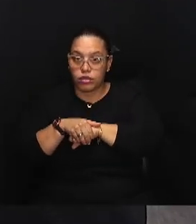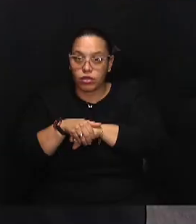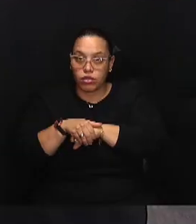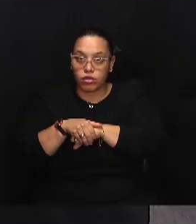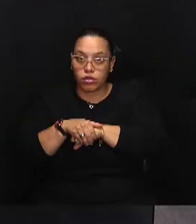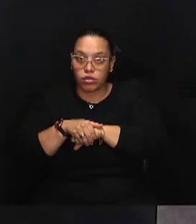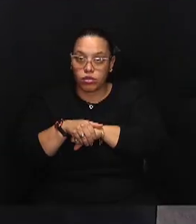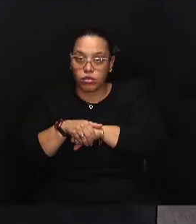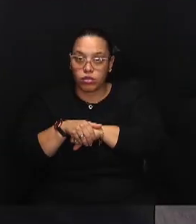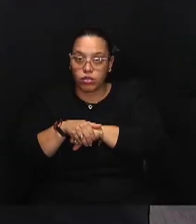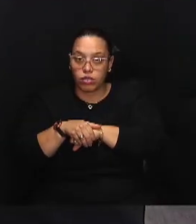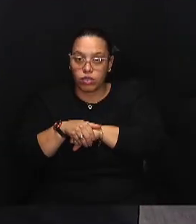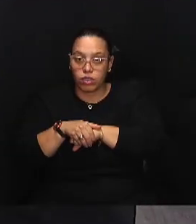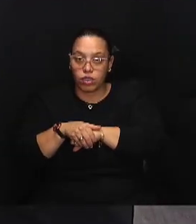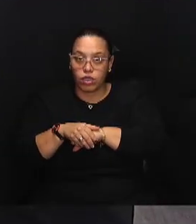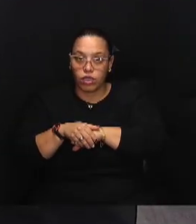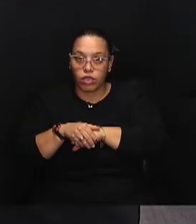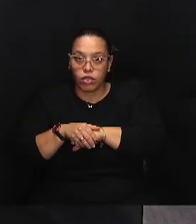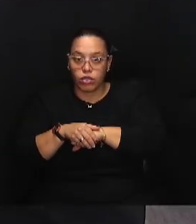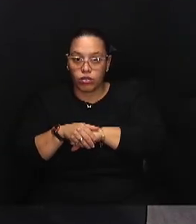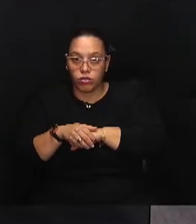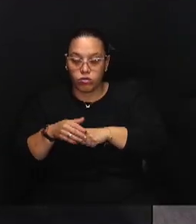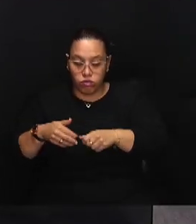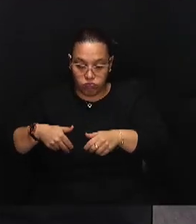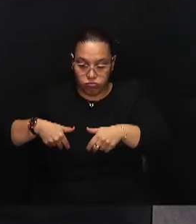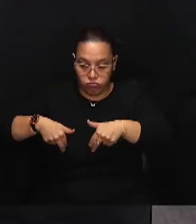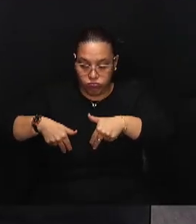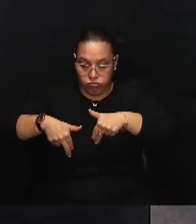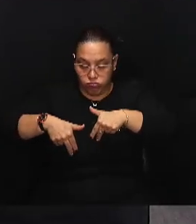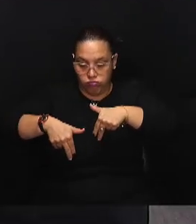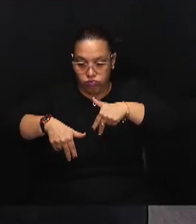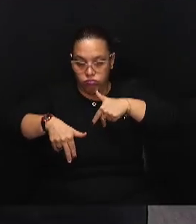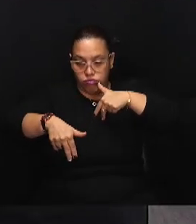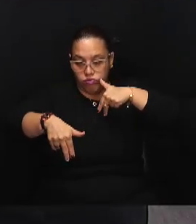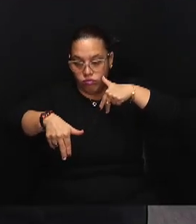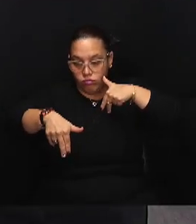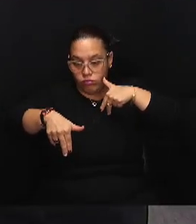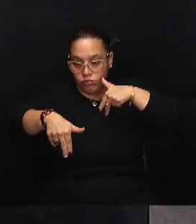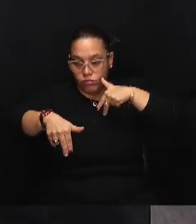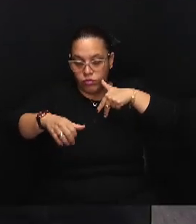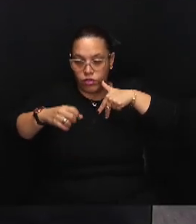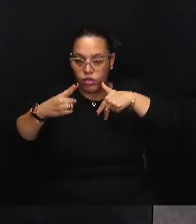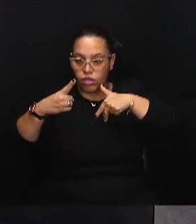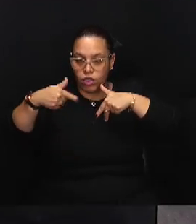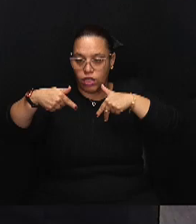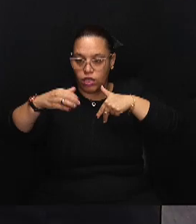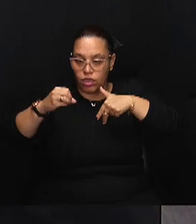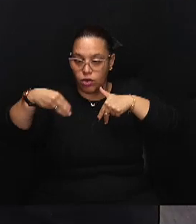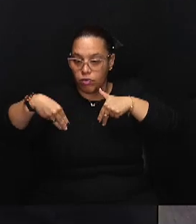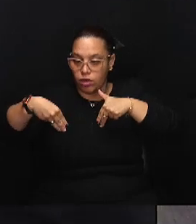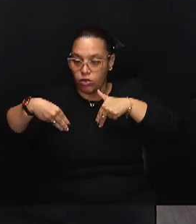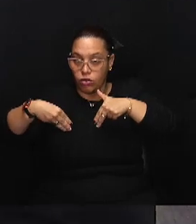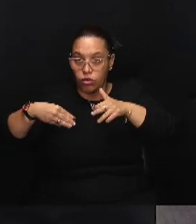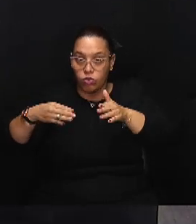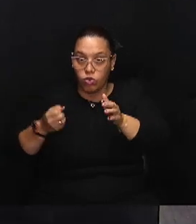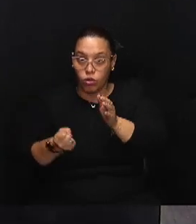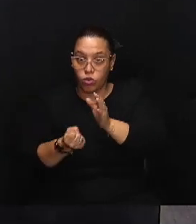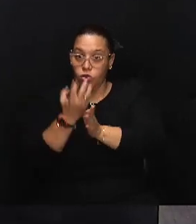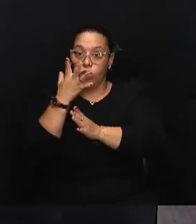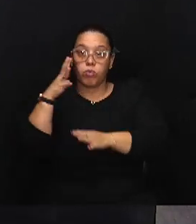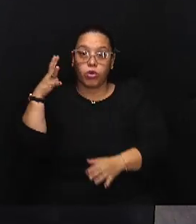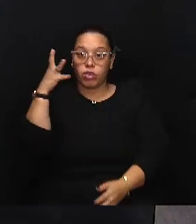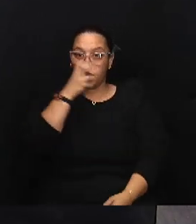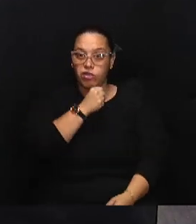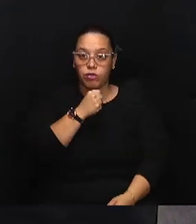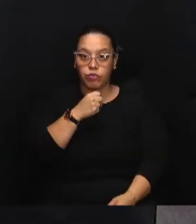aparecia quando a pessoa já alcançava um bom caminho aqui pelo túnel, que tem quase 170 metros, ele aparecia muito rápido, no